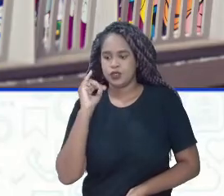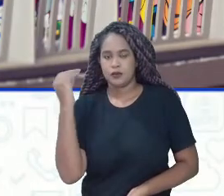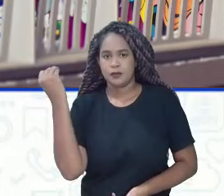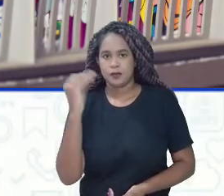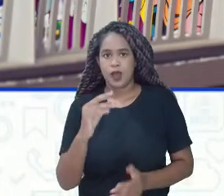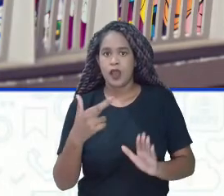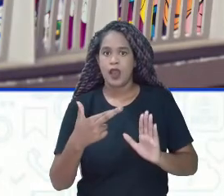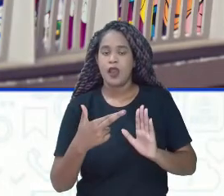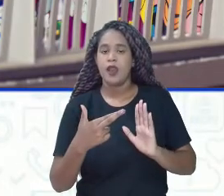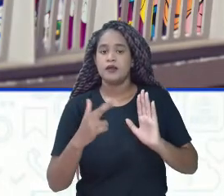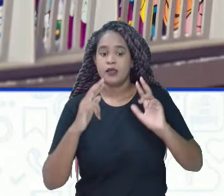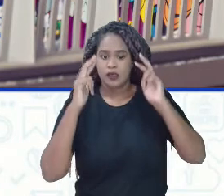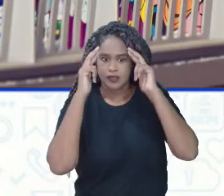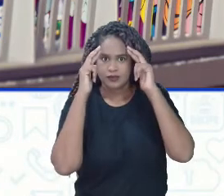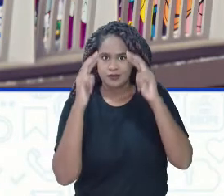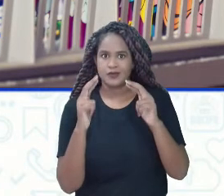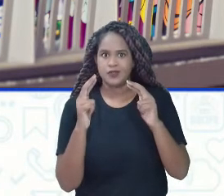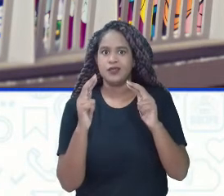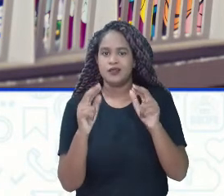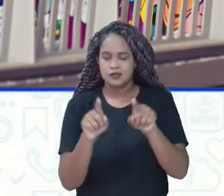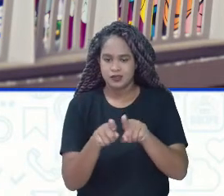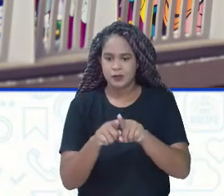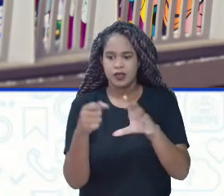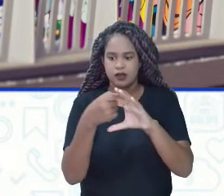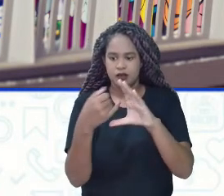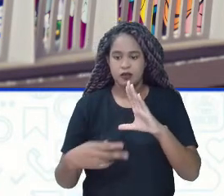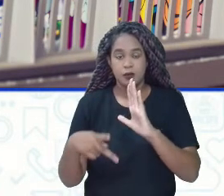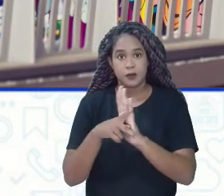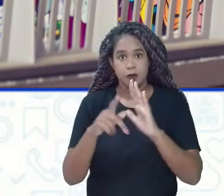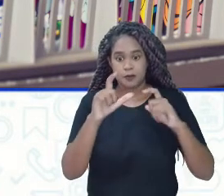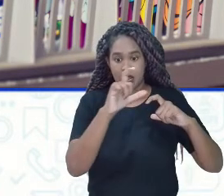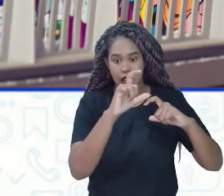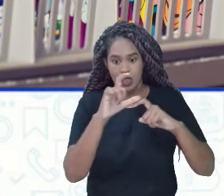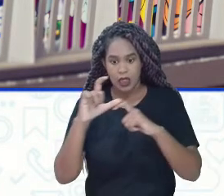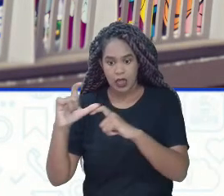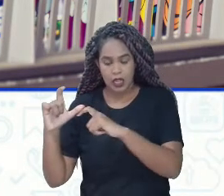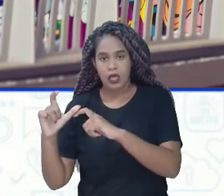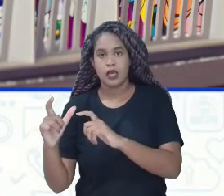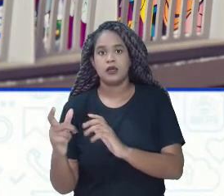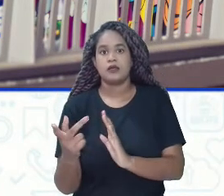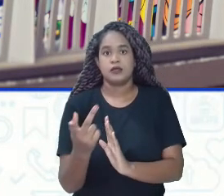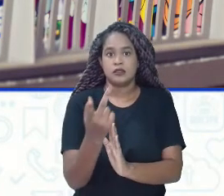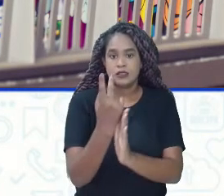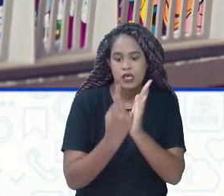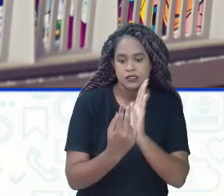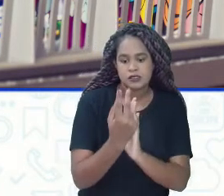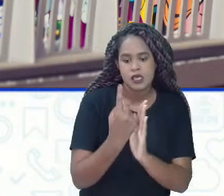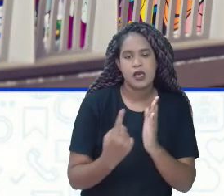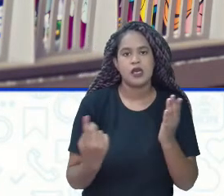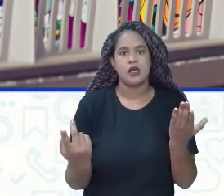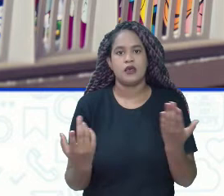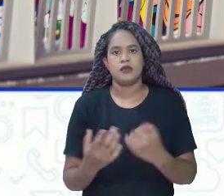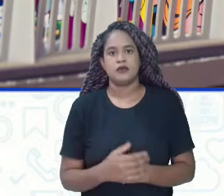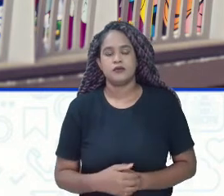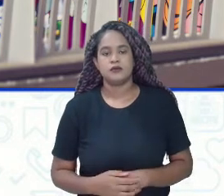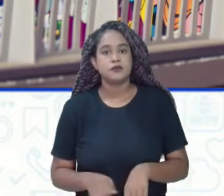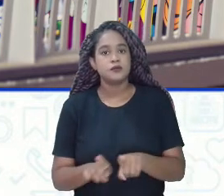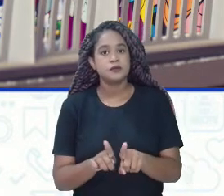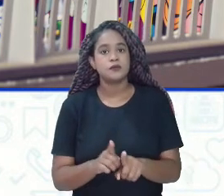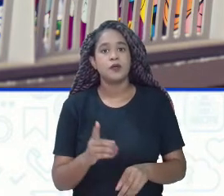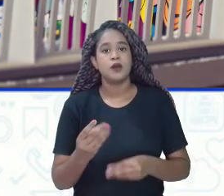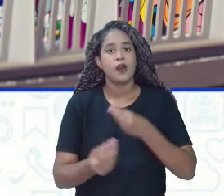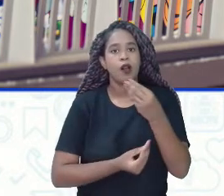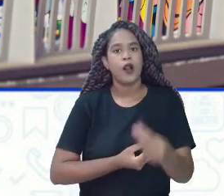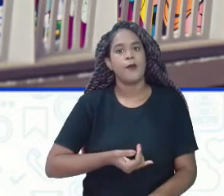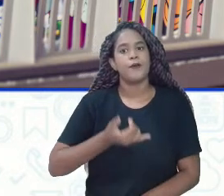respeitando os principais aspectos das histórias em quadrinhos, os desenhos, a construção